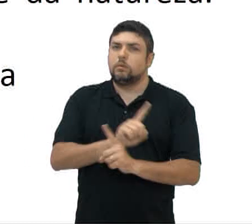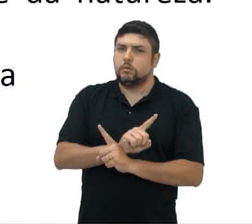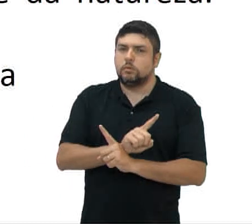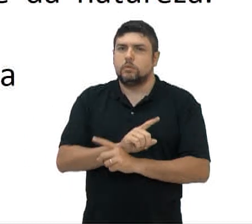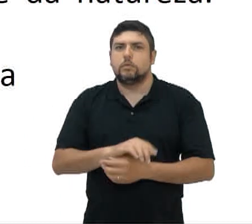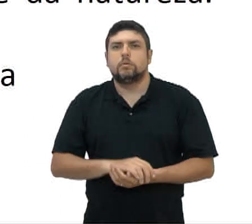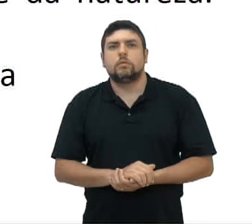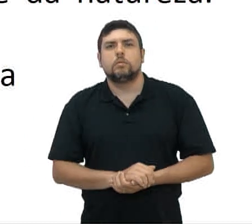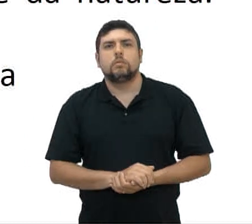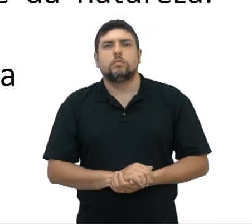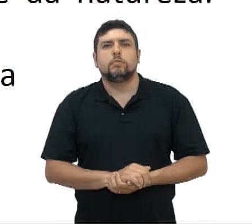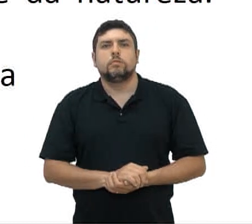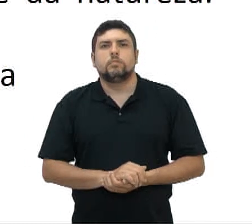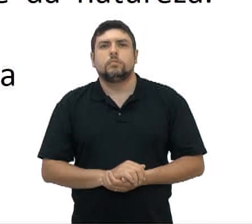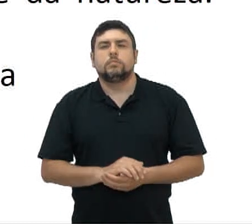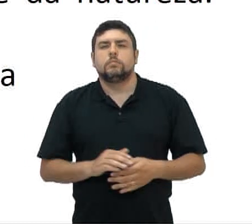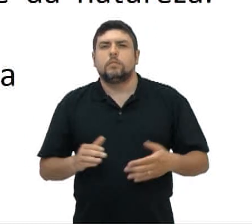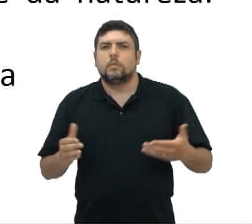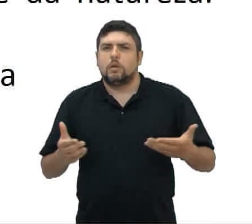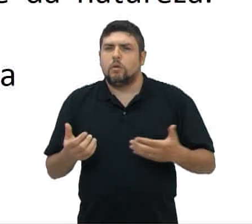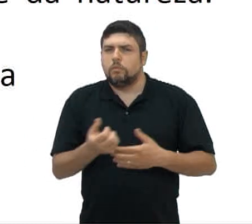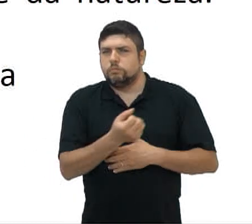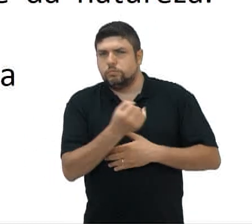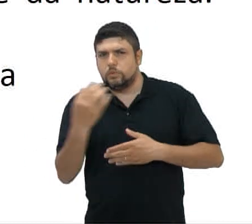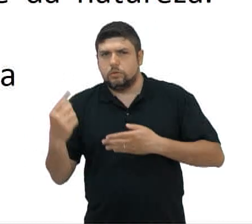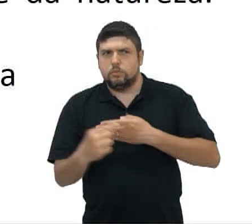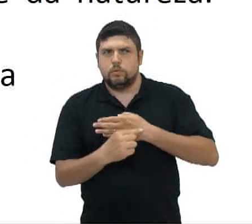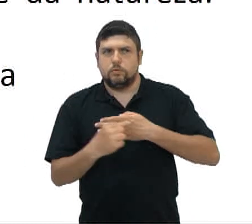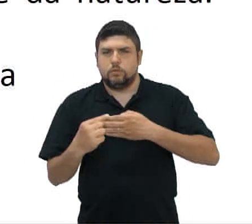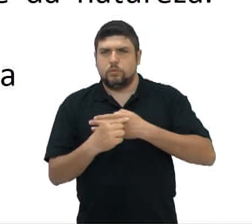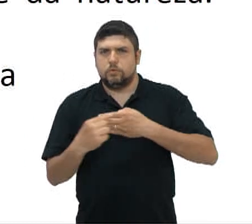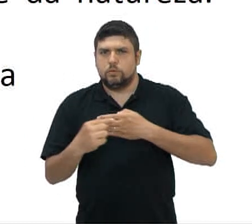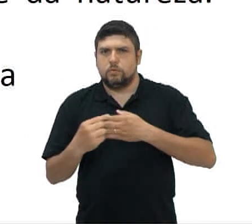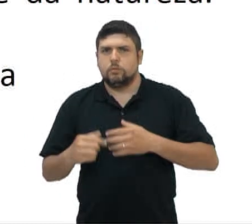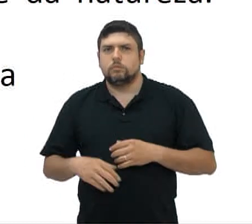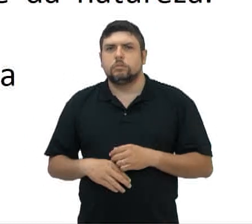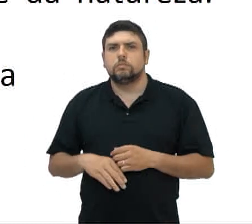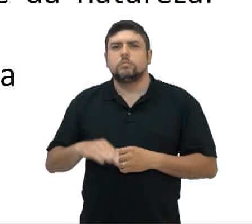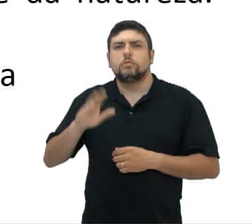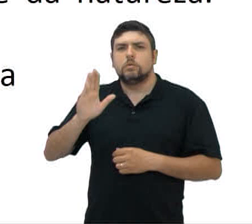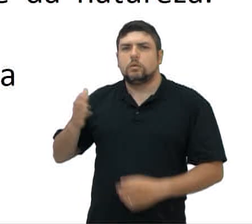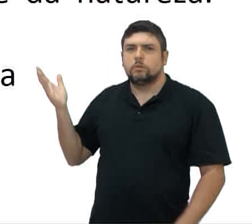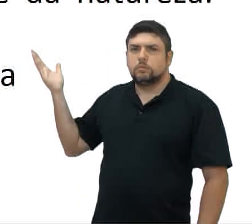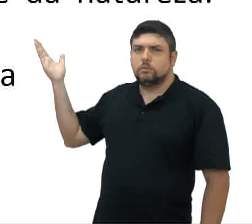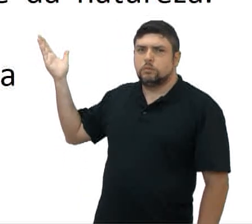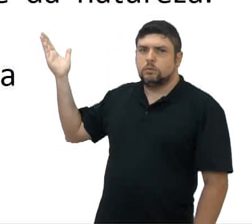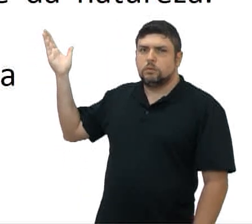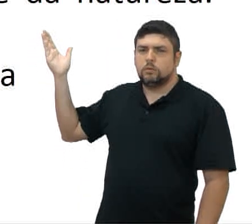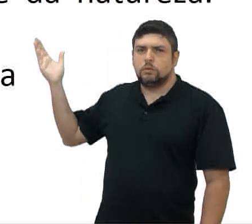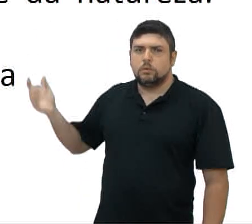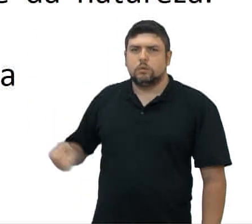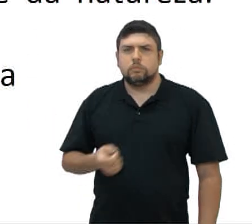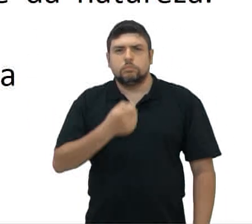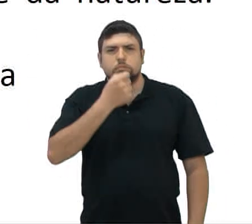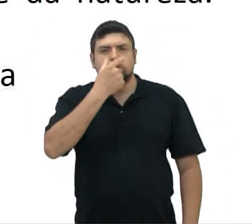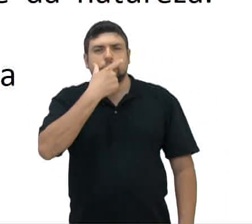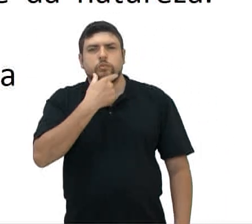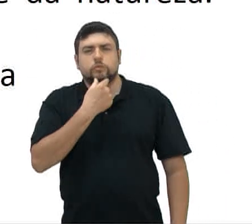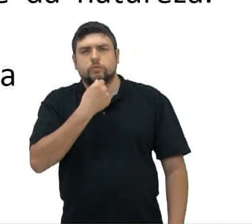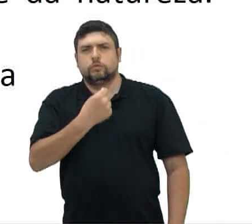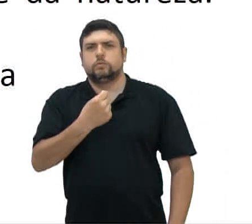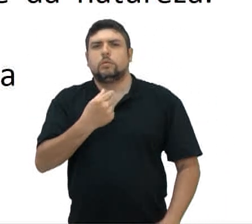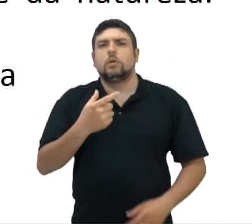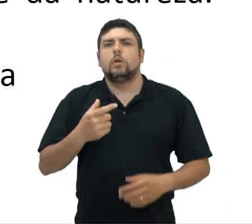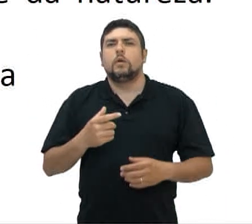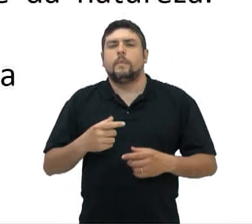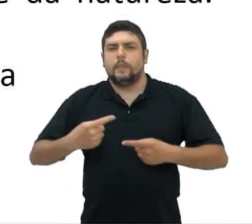E agora, retomando alguns autores, falamos já do Francis Bacon, foi um filósofo político inglês e um dos